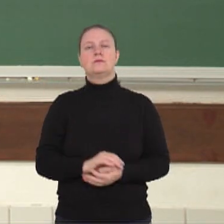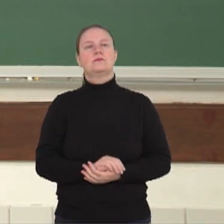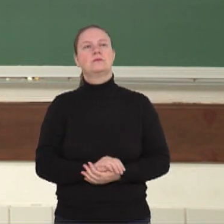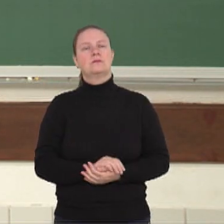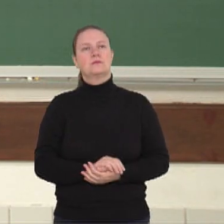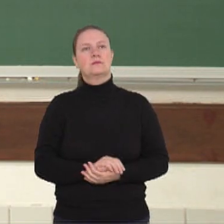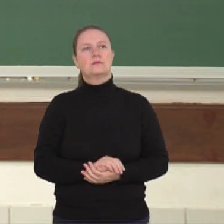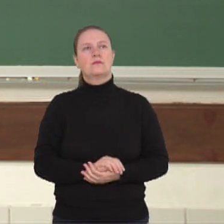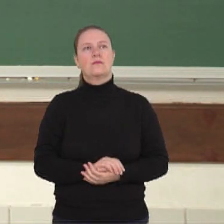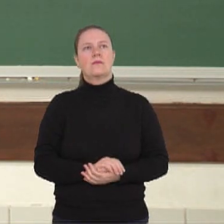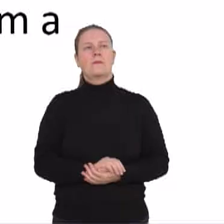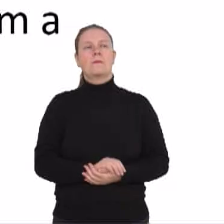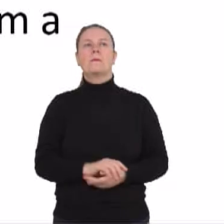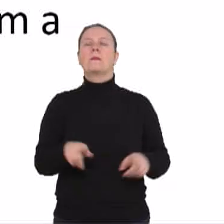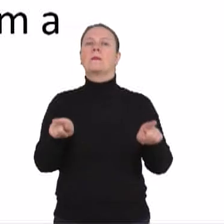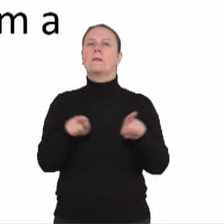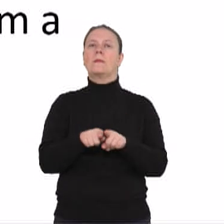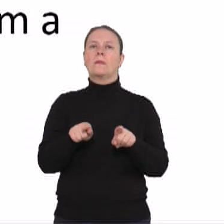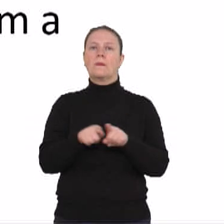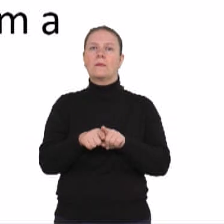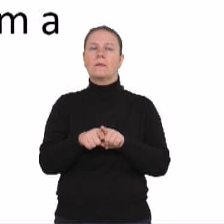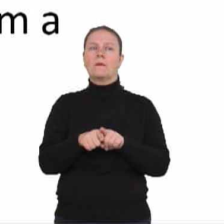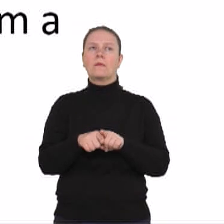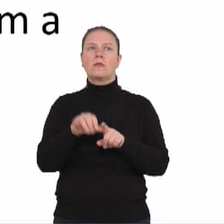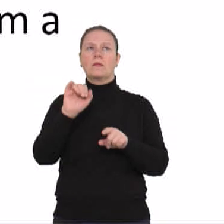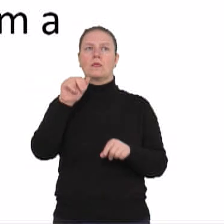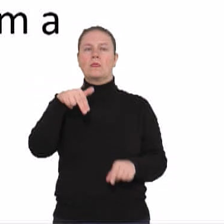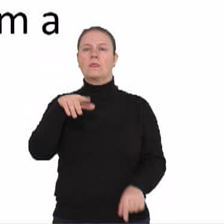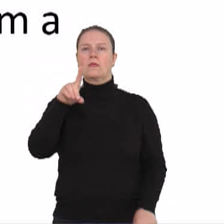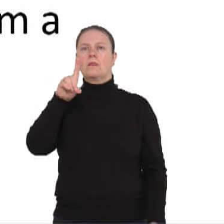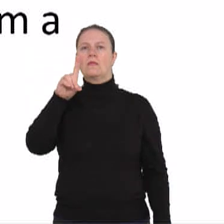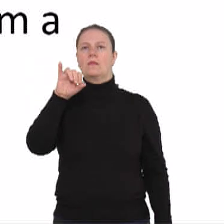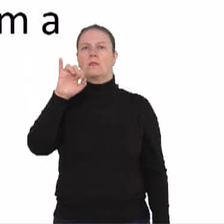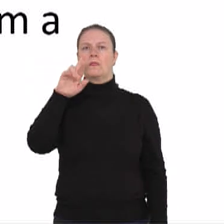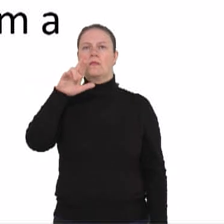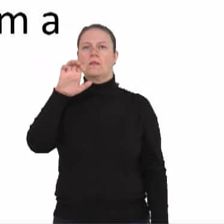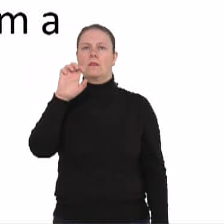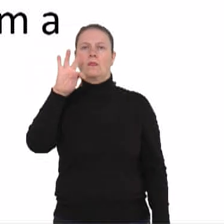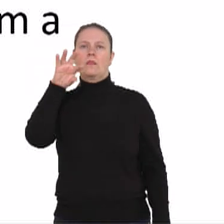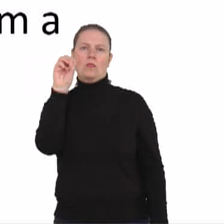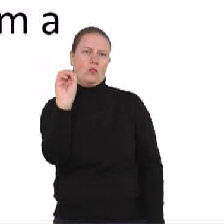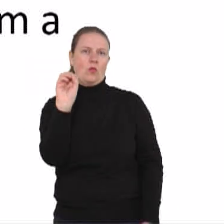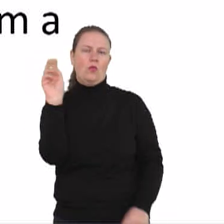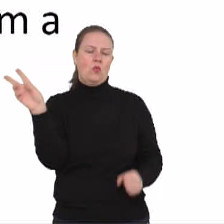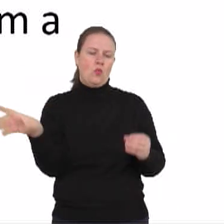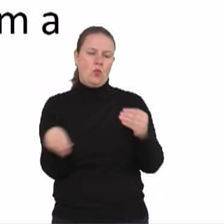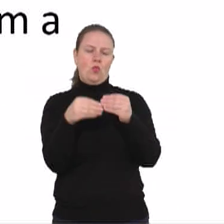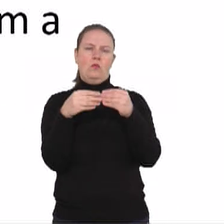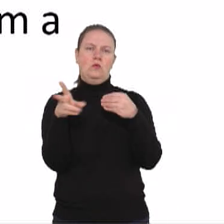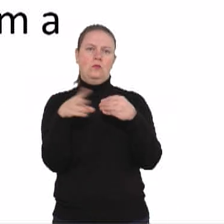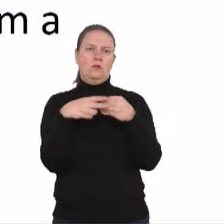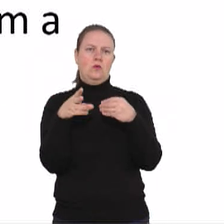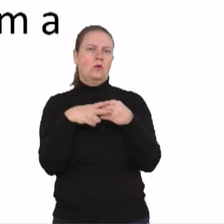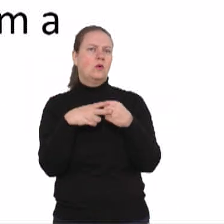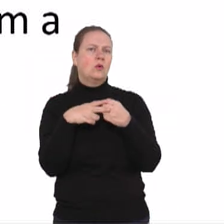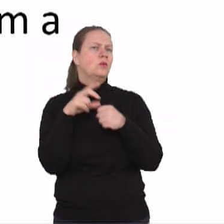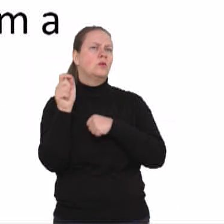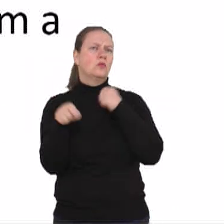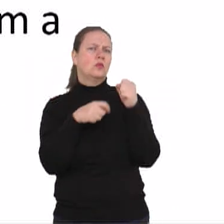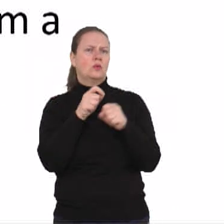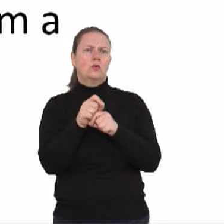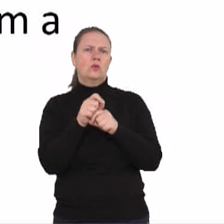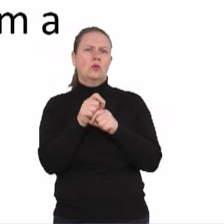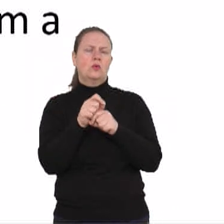direto tranquilamente. Transitivo indireto, quando o complemento do verbo ele é introduzido por